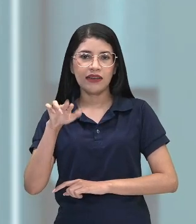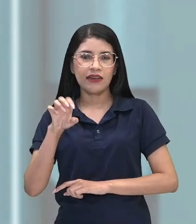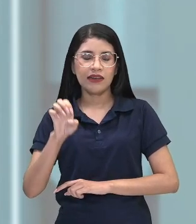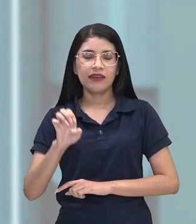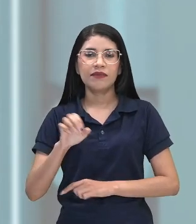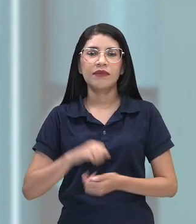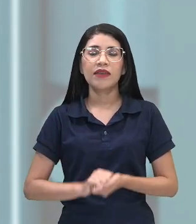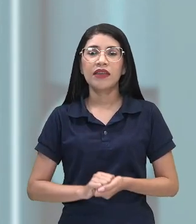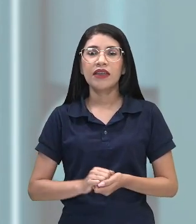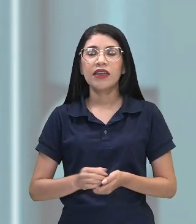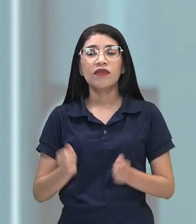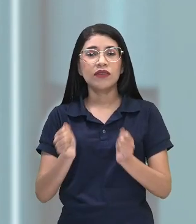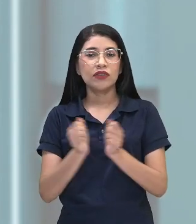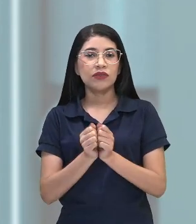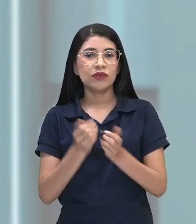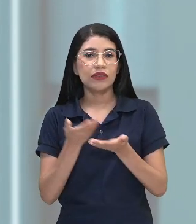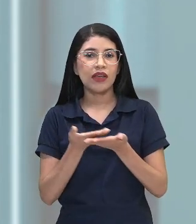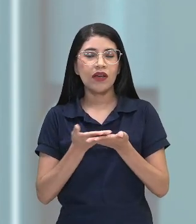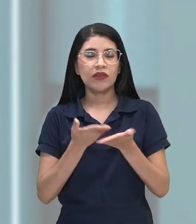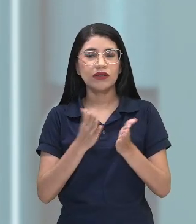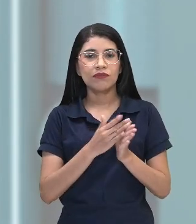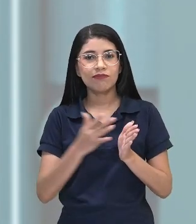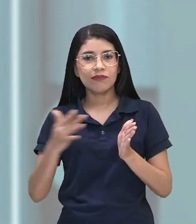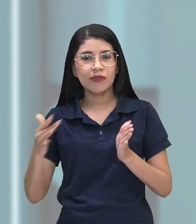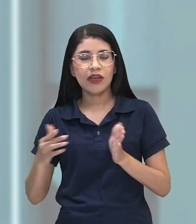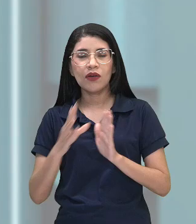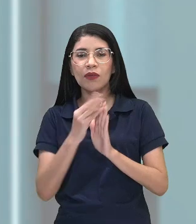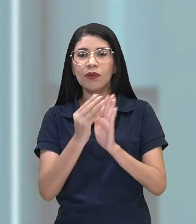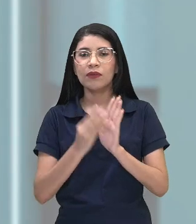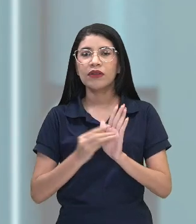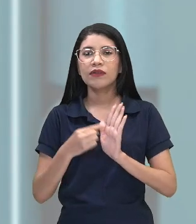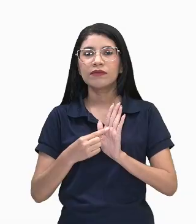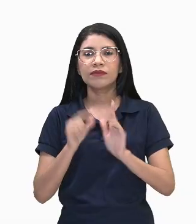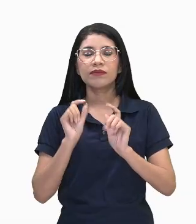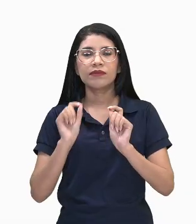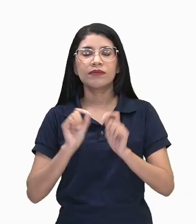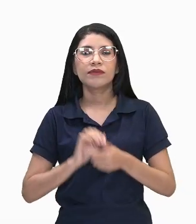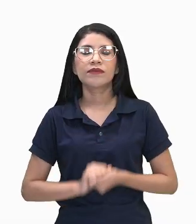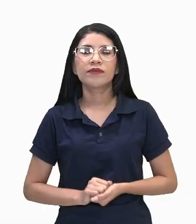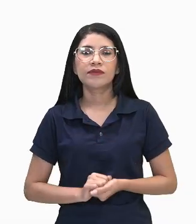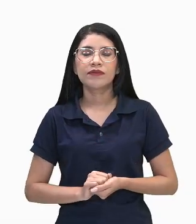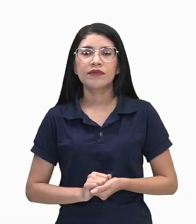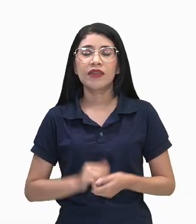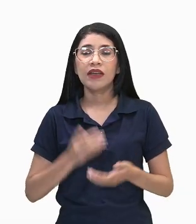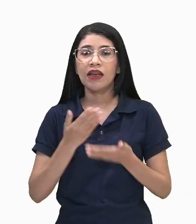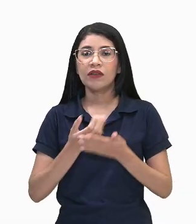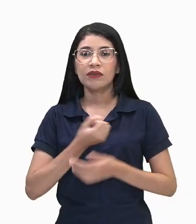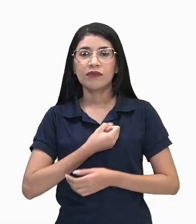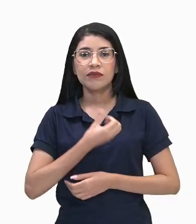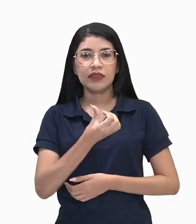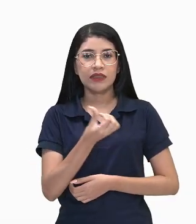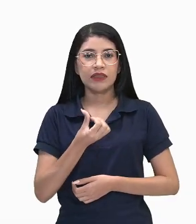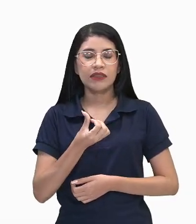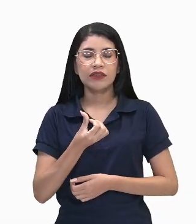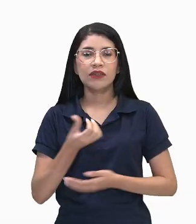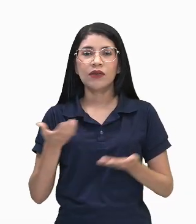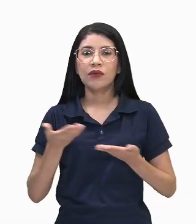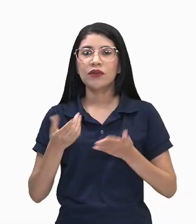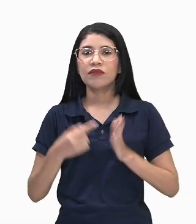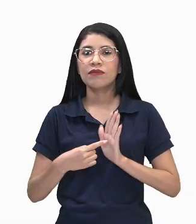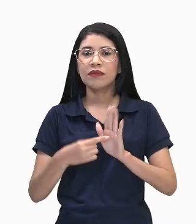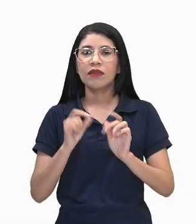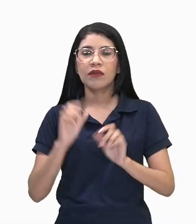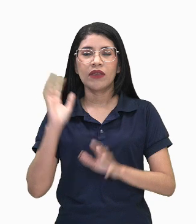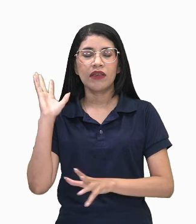e vou acompanhá-los nesta aula que tem como conteúdo a nossa aula número 6, e hoje nós vamos ter